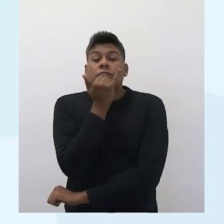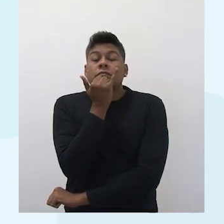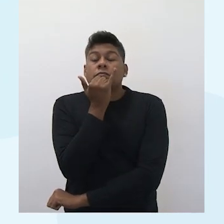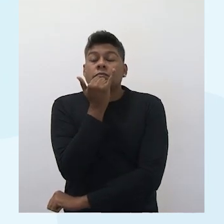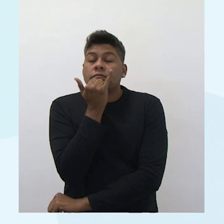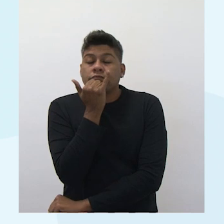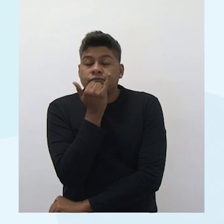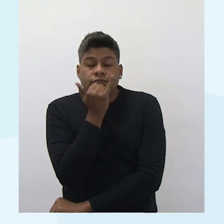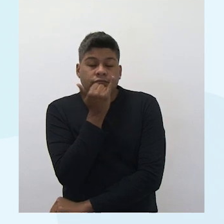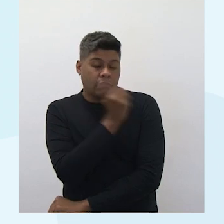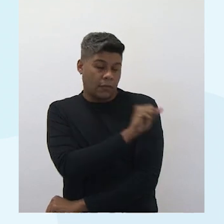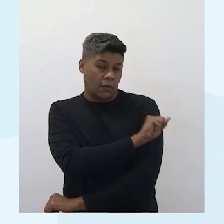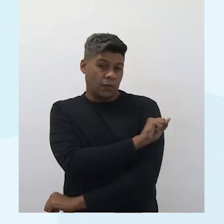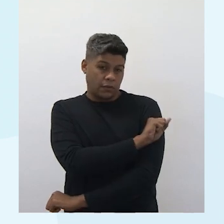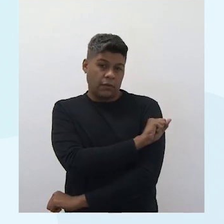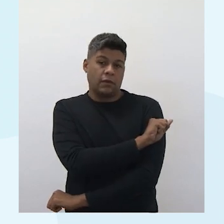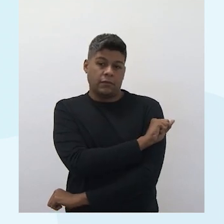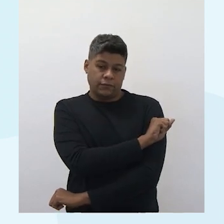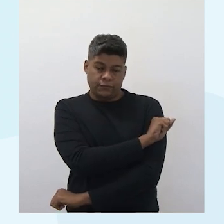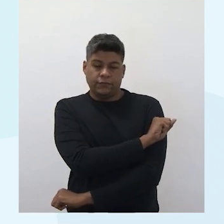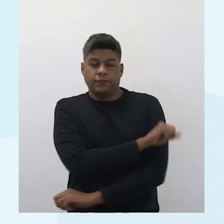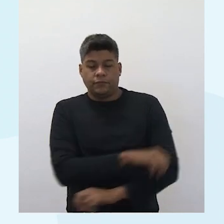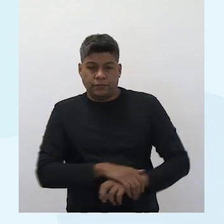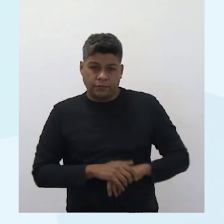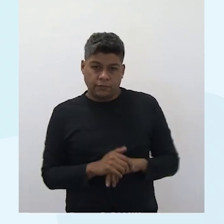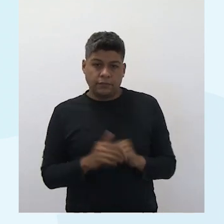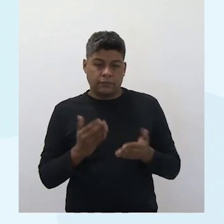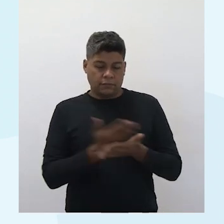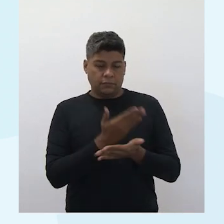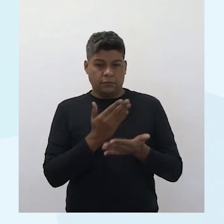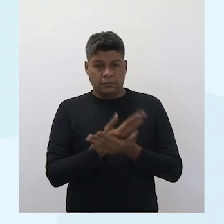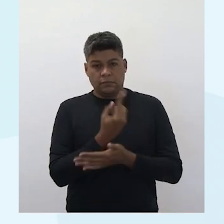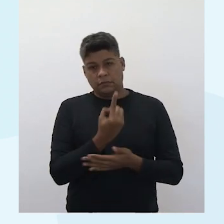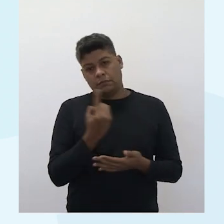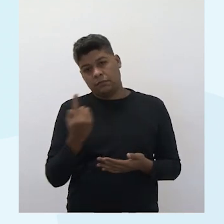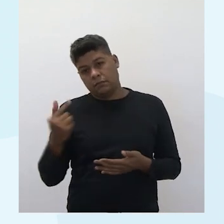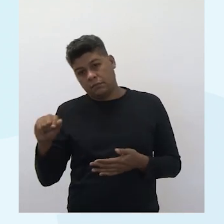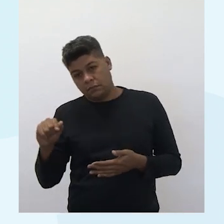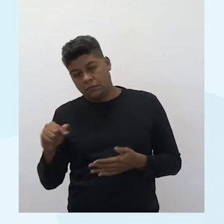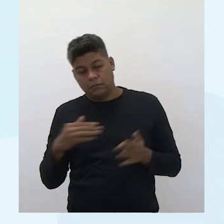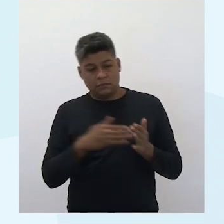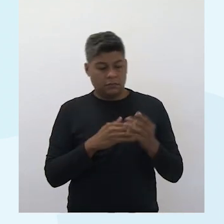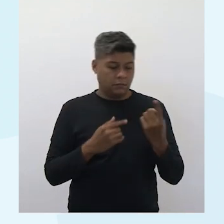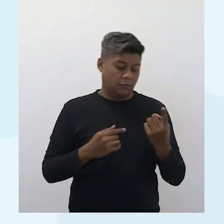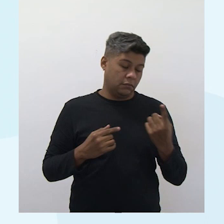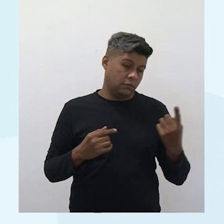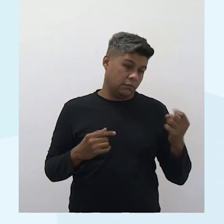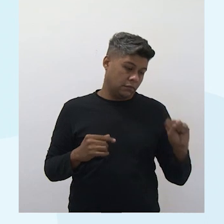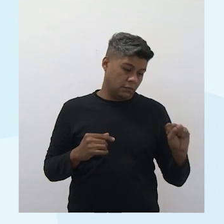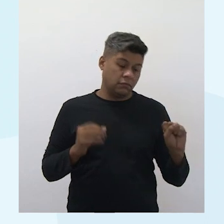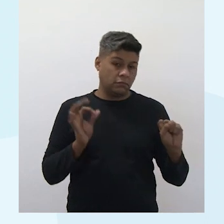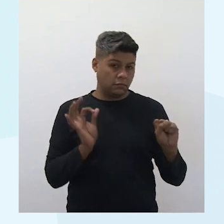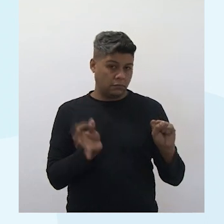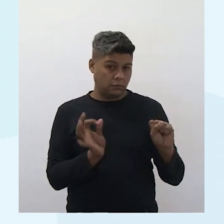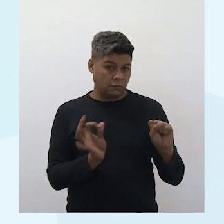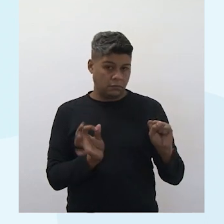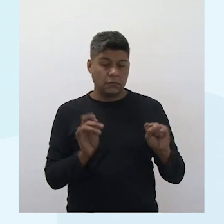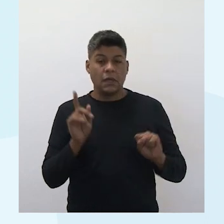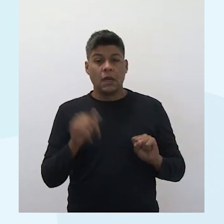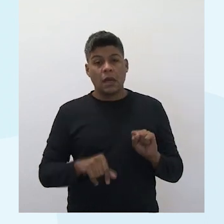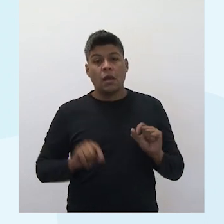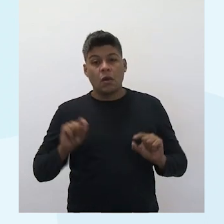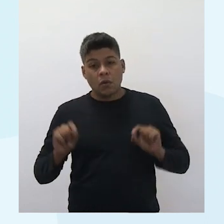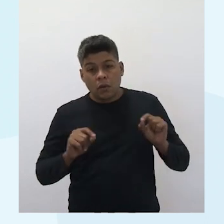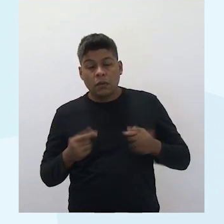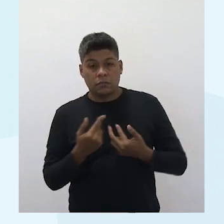retificando aqui minha fala, do 8º ano, volume 2, da página 117 e 118. Tá? Que trata um pouquinho